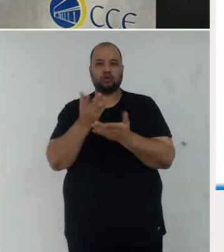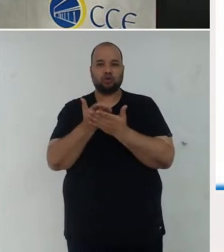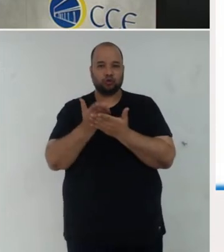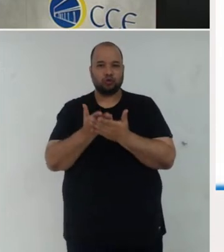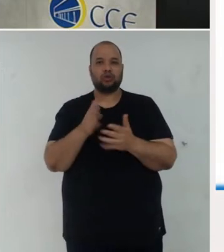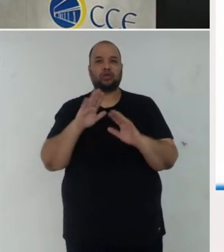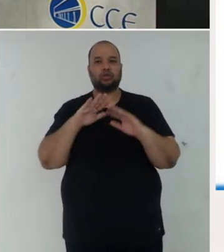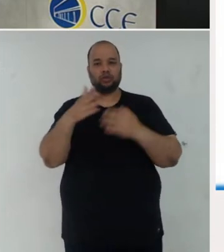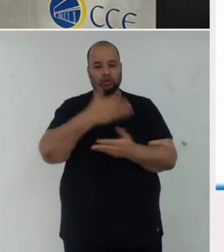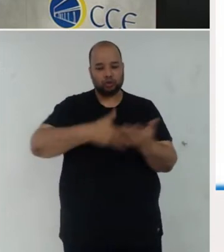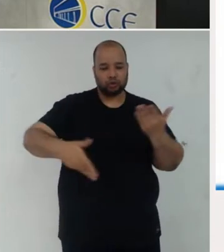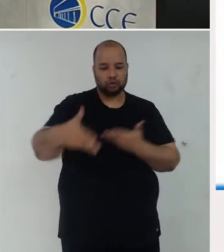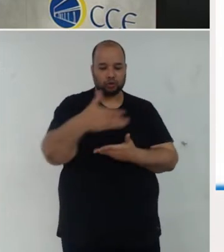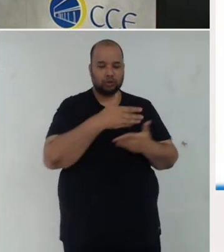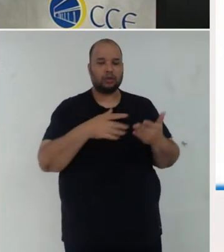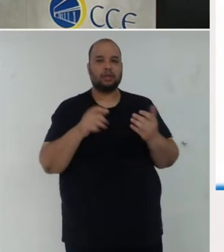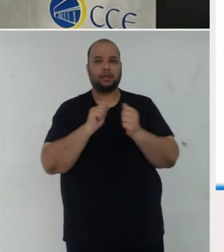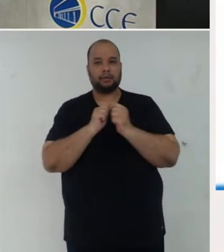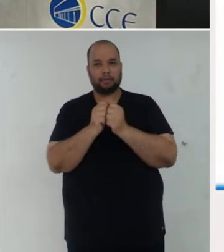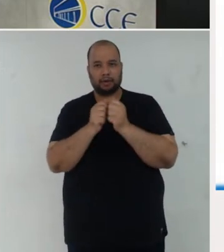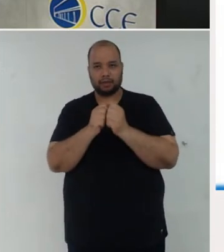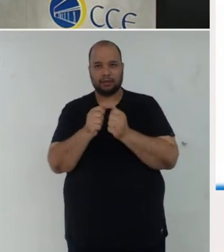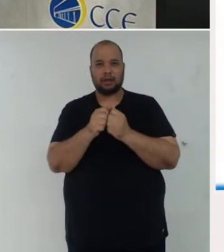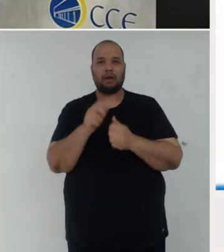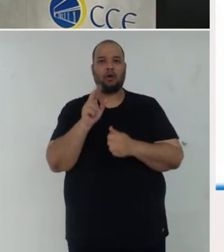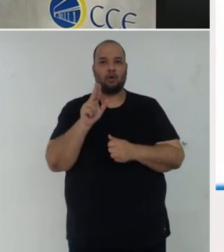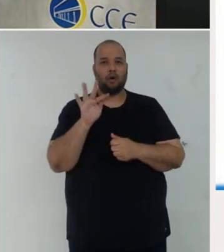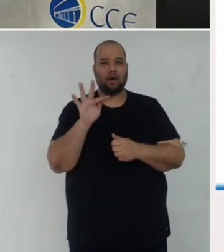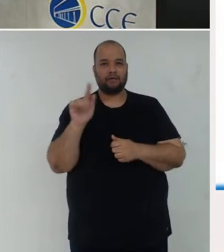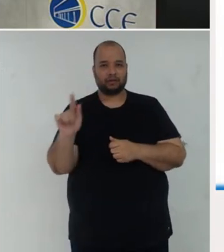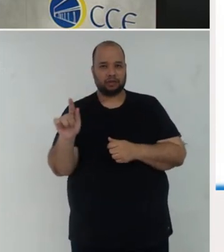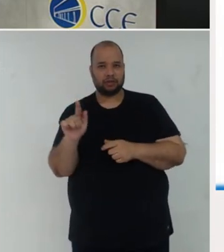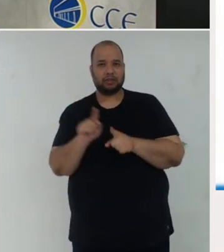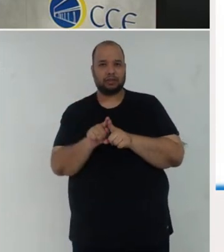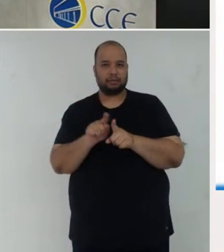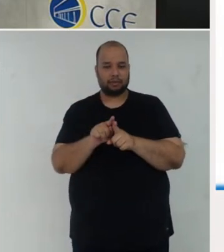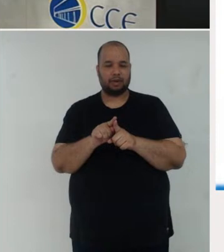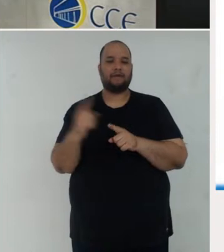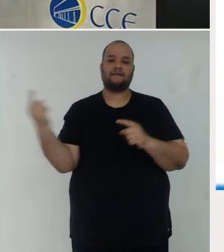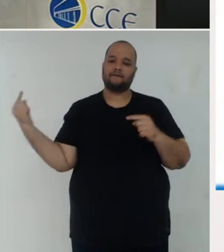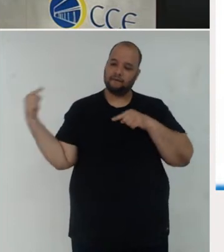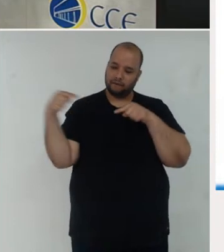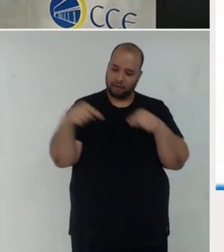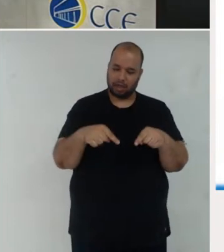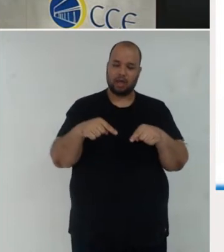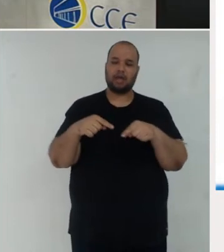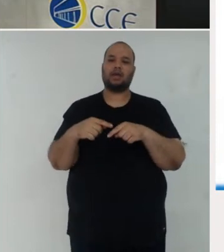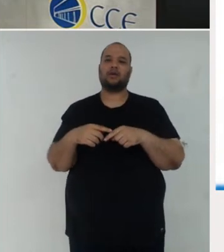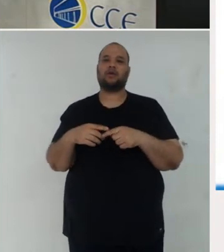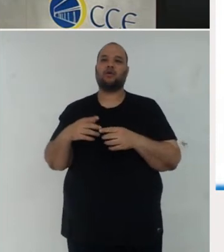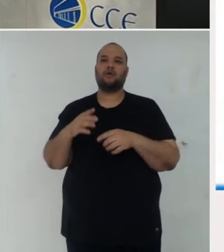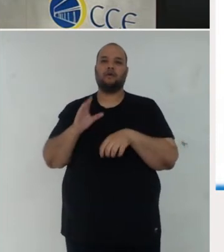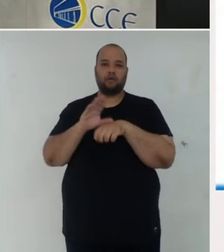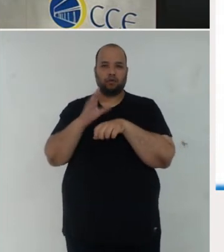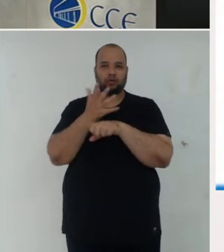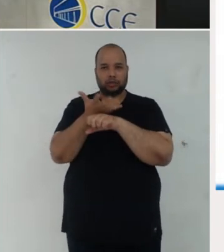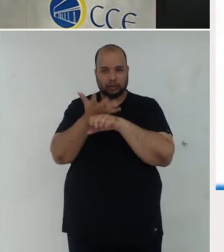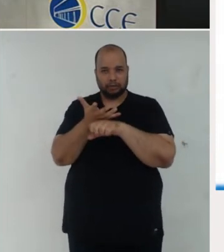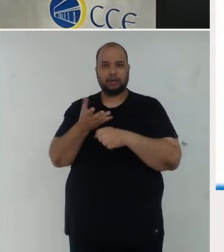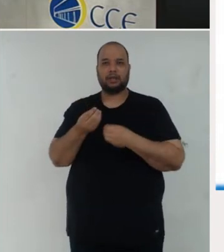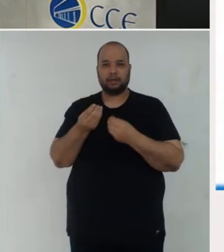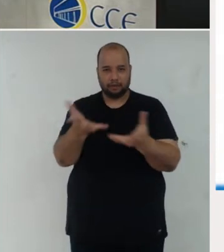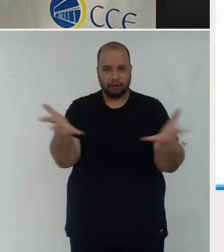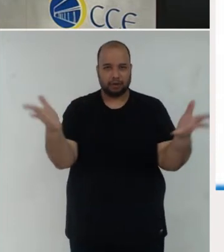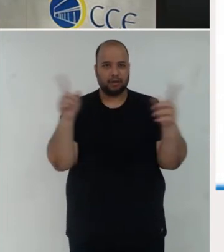Altos Estudos, que a gente fez em parceria com a UFG. Então, a professora Anabel veio aqui, ofereceu uma disciplina, e